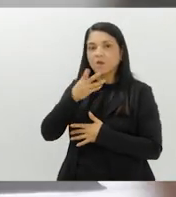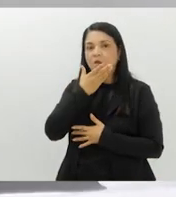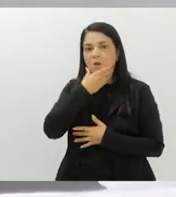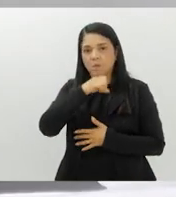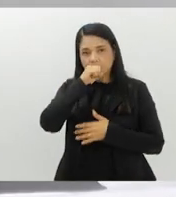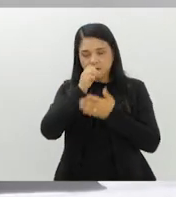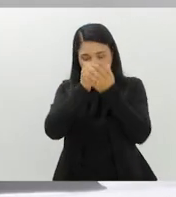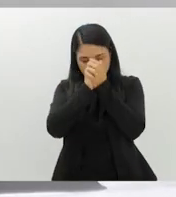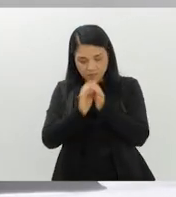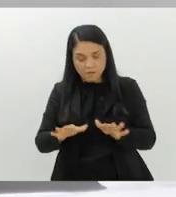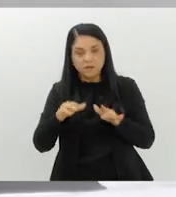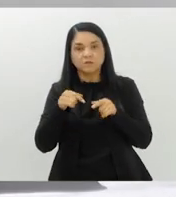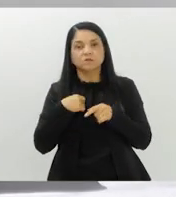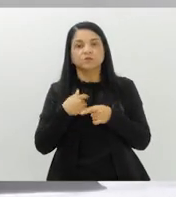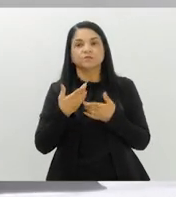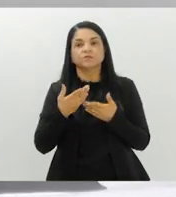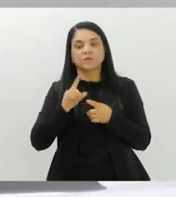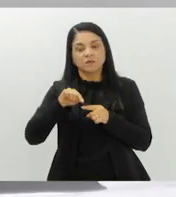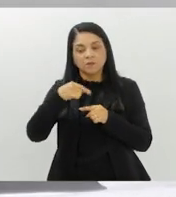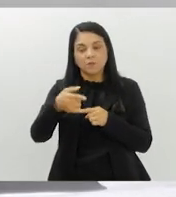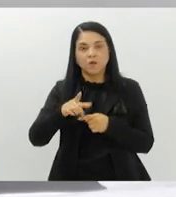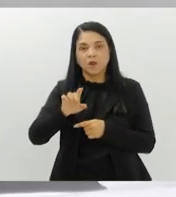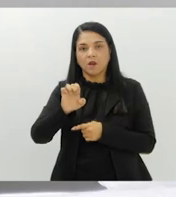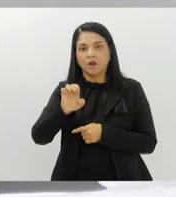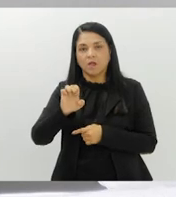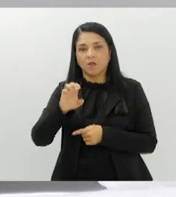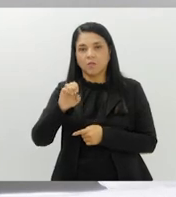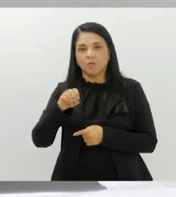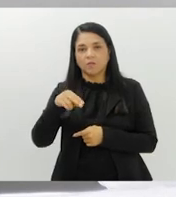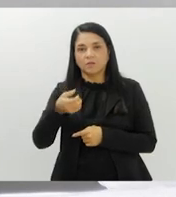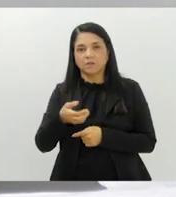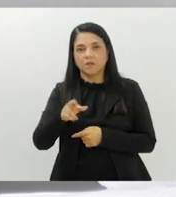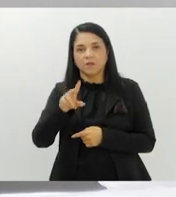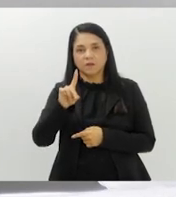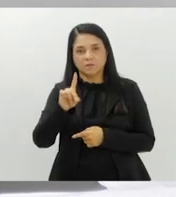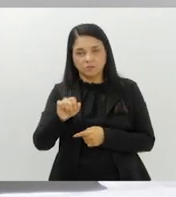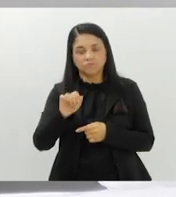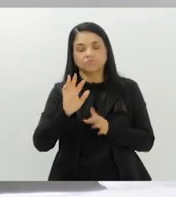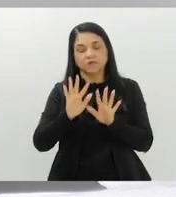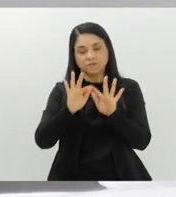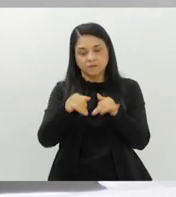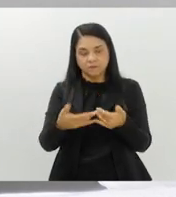do plenário, e depois o Leonardo e o pai Vaguinho para a conclusão.